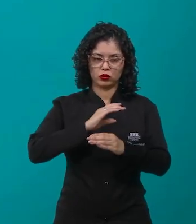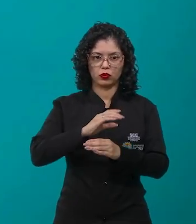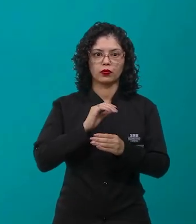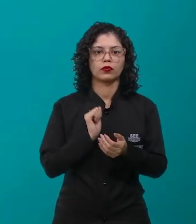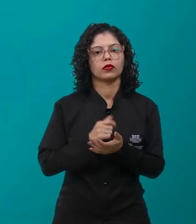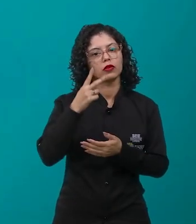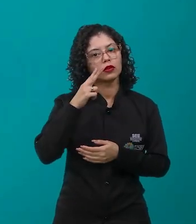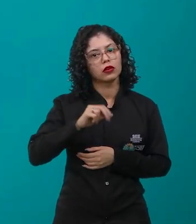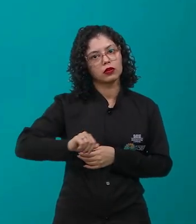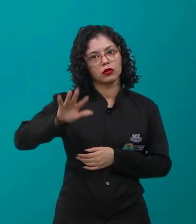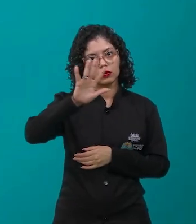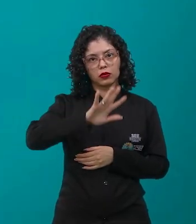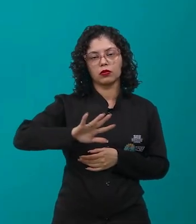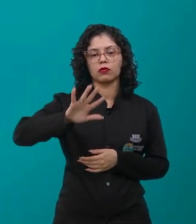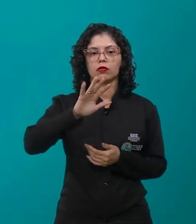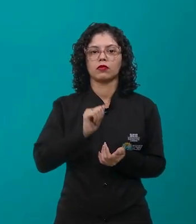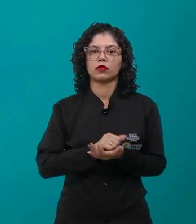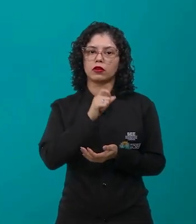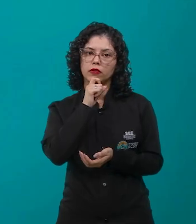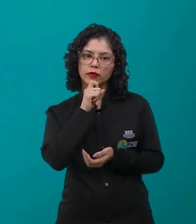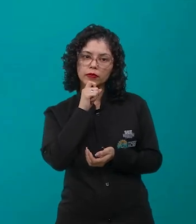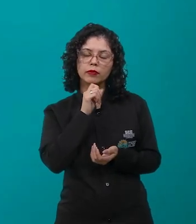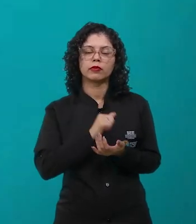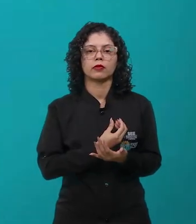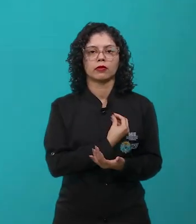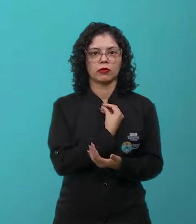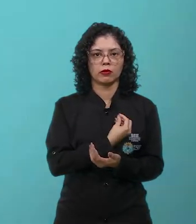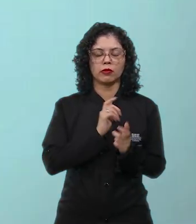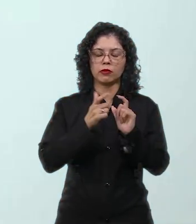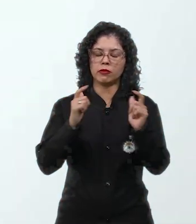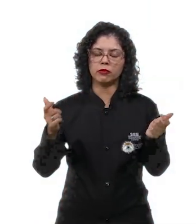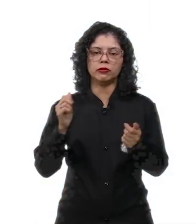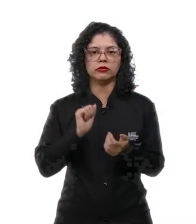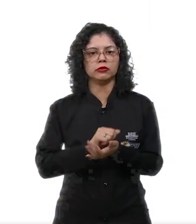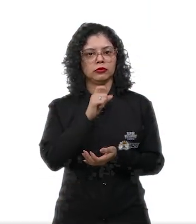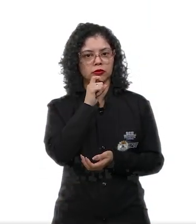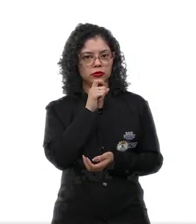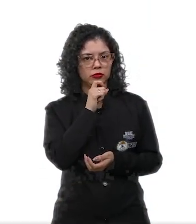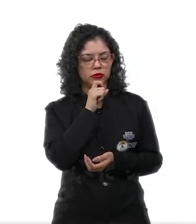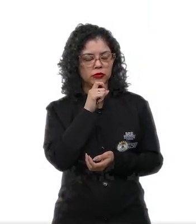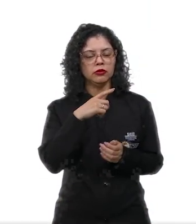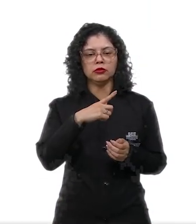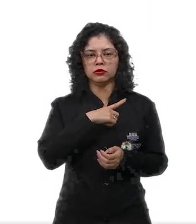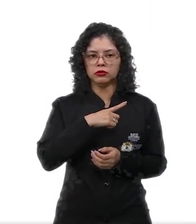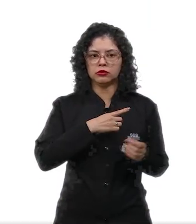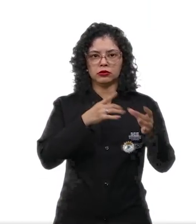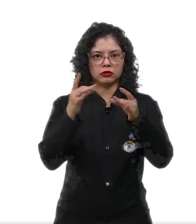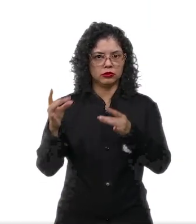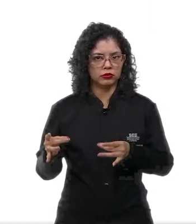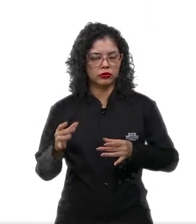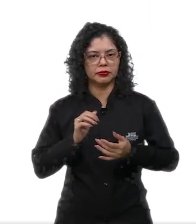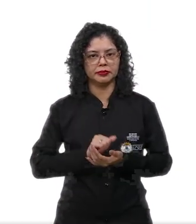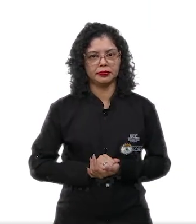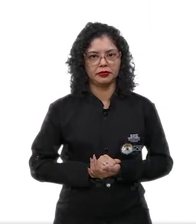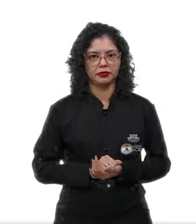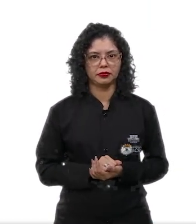Esta é uma visão geral do circuito de refrigeração presente na maioria dos refrigeradores disponíveis no mercado.